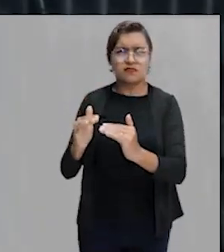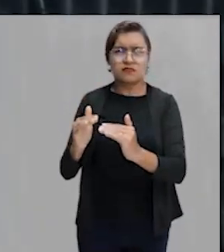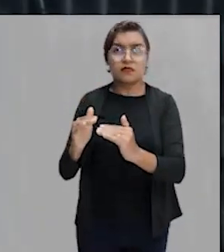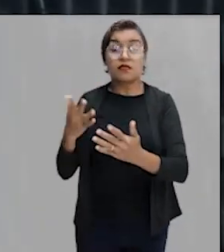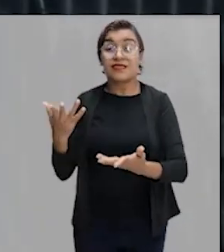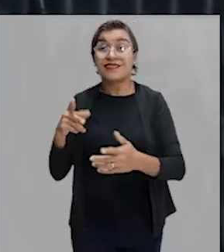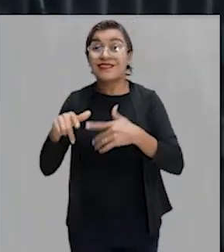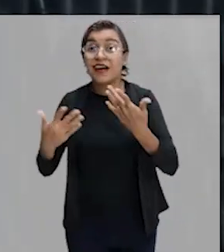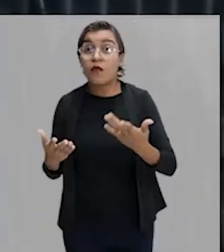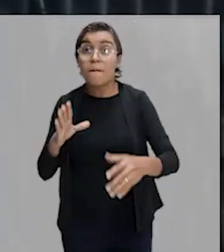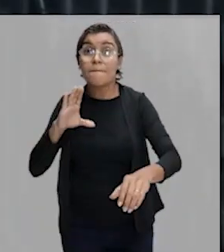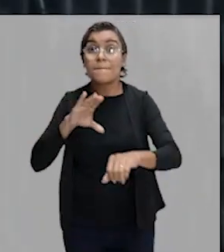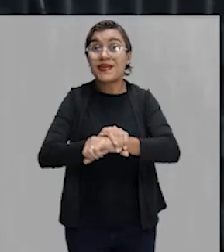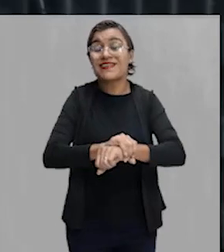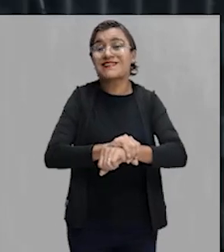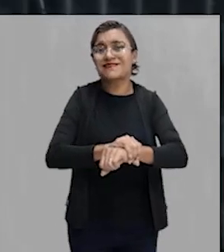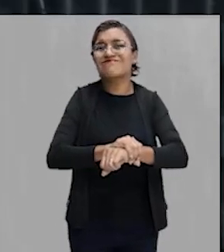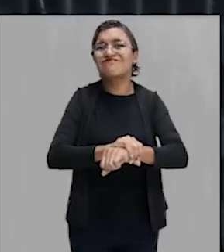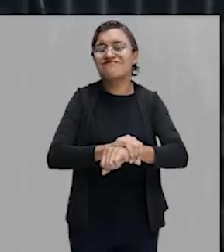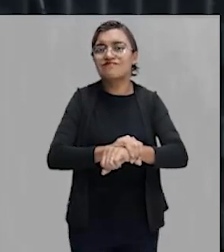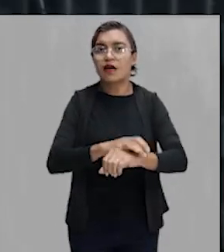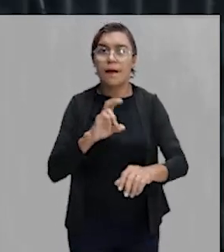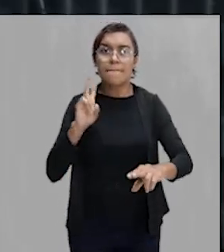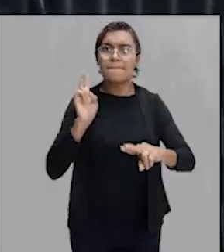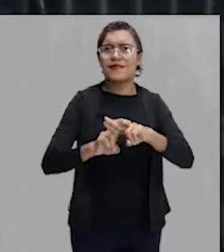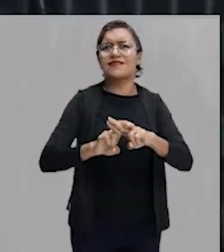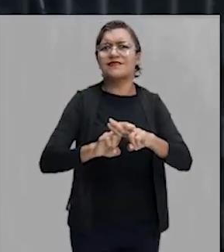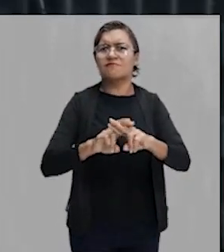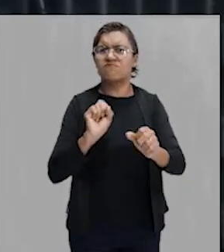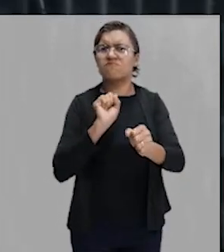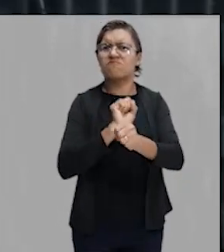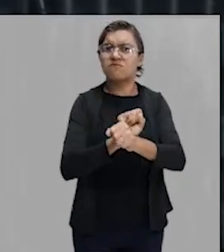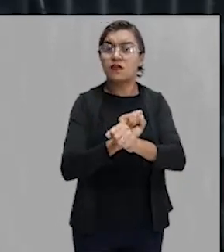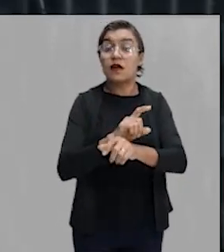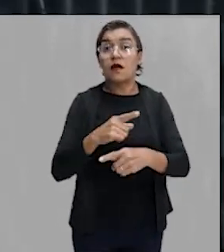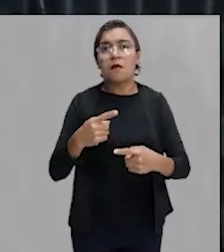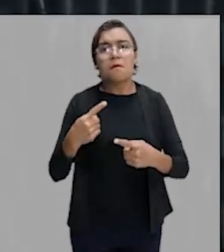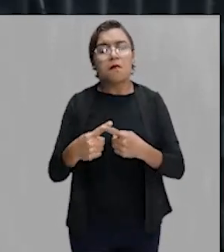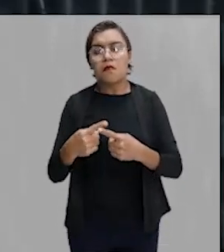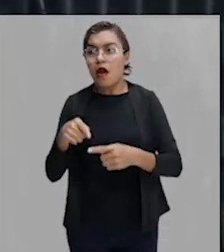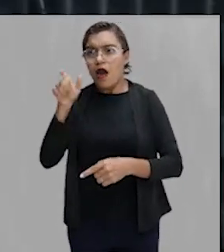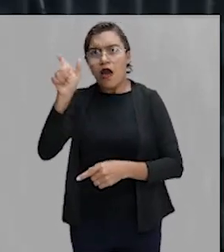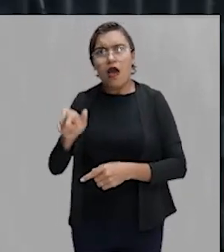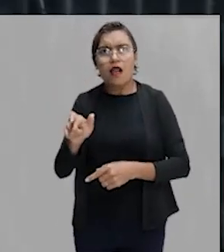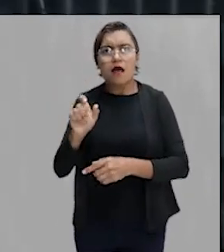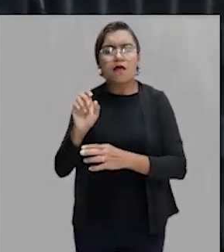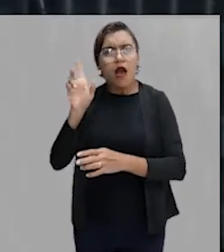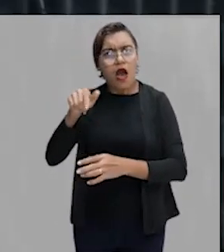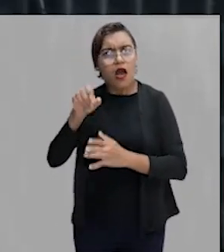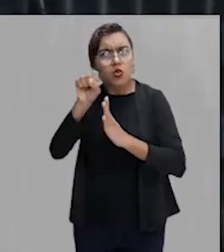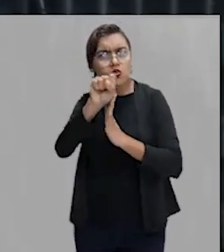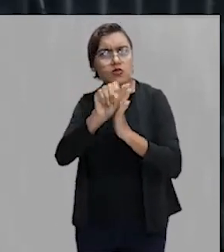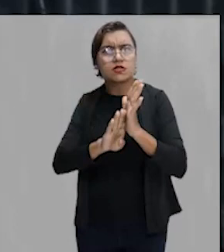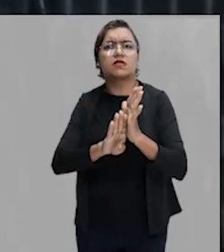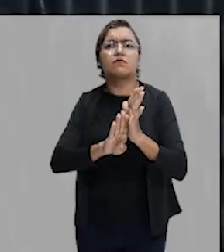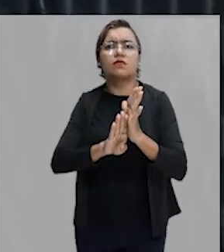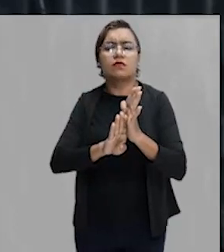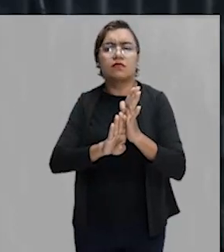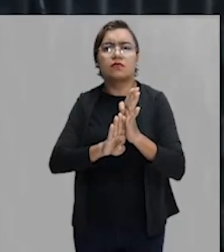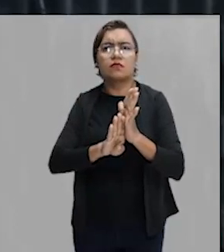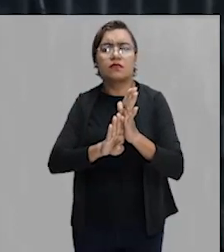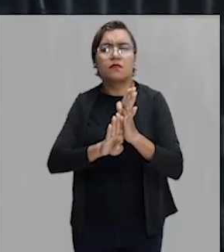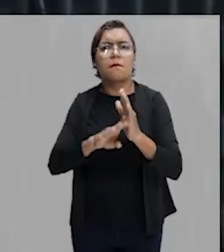foi presa por esse motivo. A prisão de Rosa Parks acabou sendo um símbolo do estopim, da